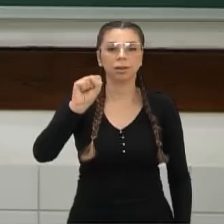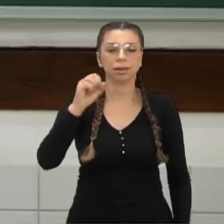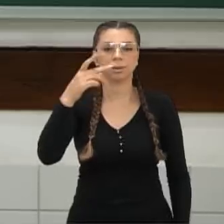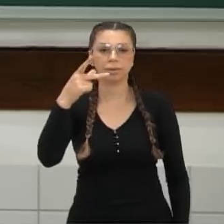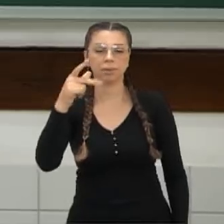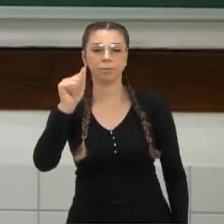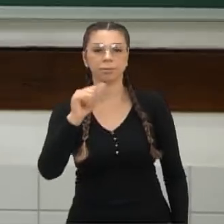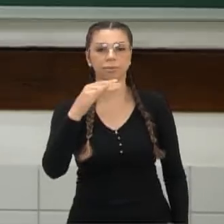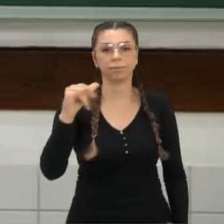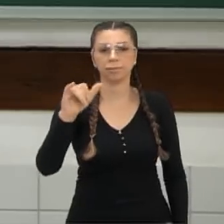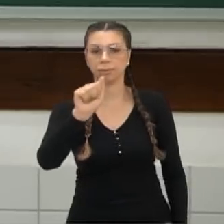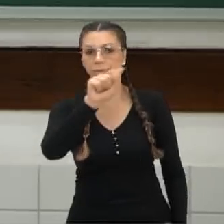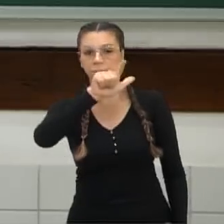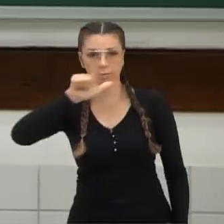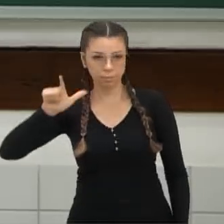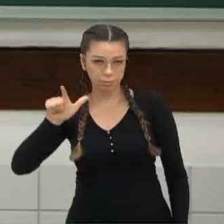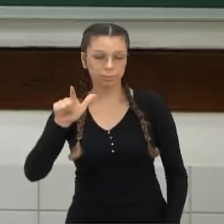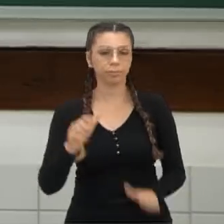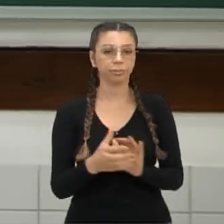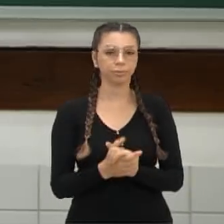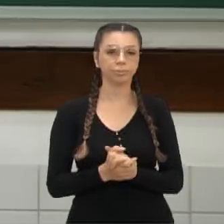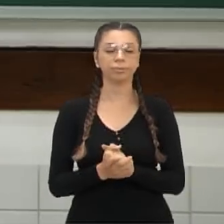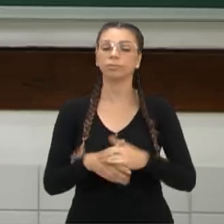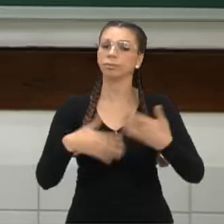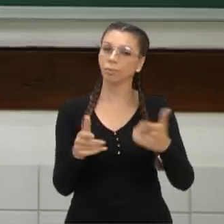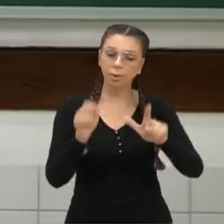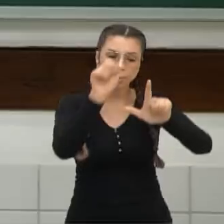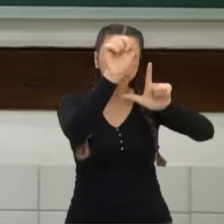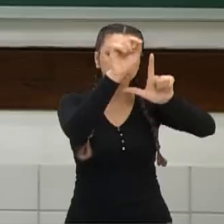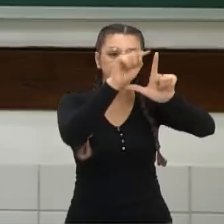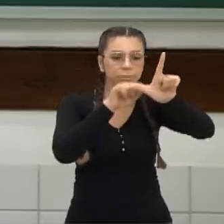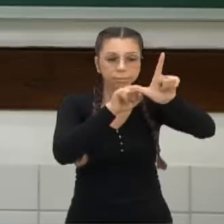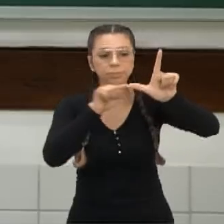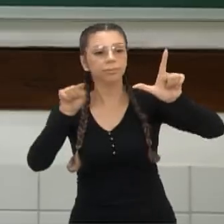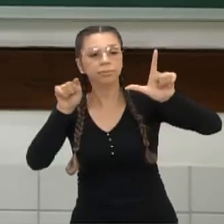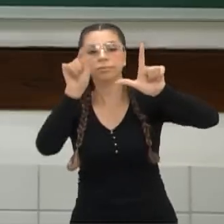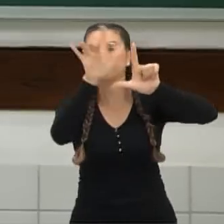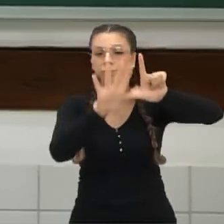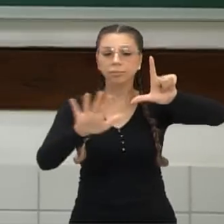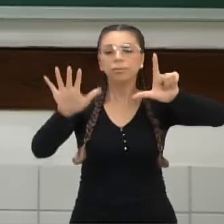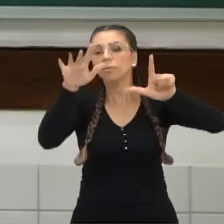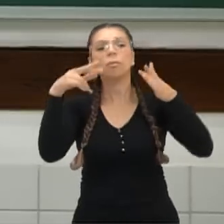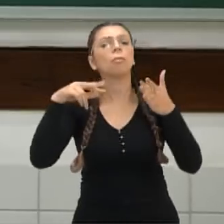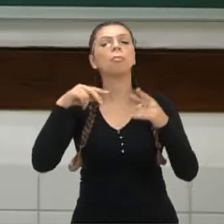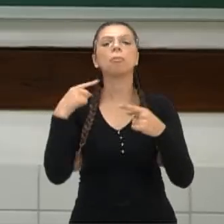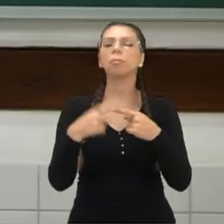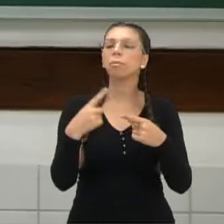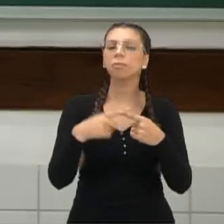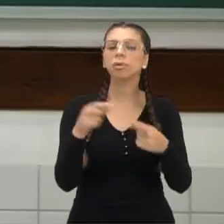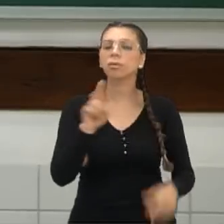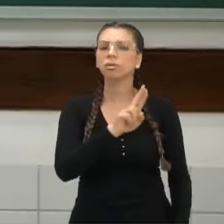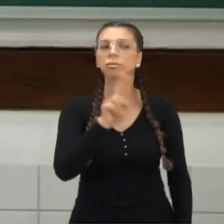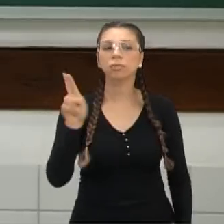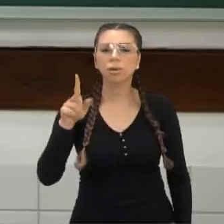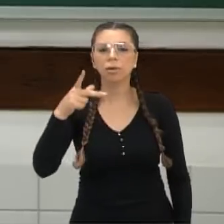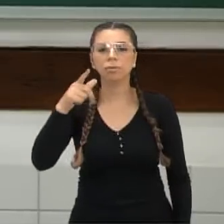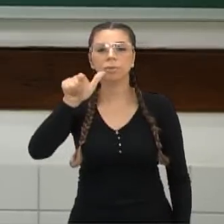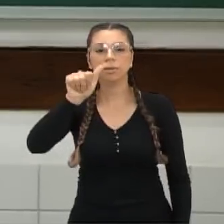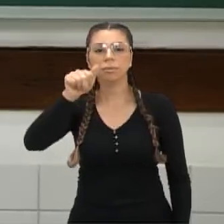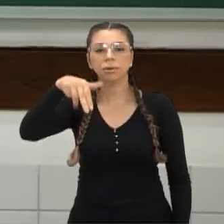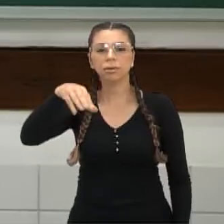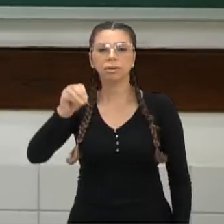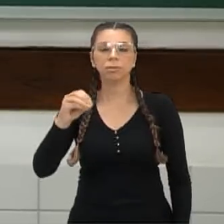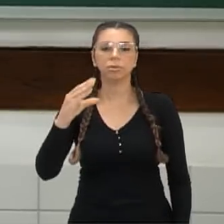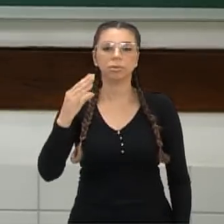espaço. Mas, muito bem, plano cartesiano. Por que ele recebe esse nome? Sabe quem que deu esse nominho